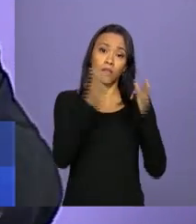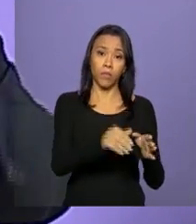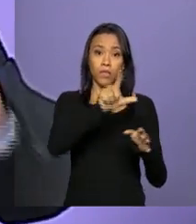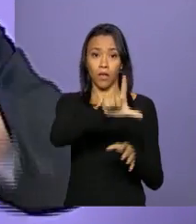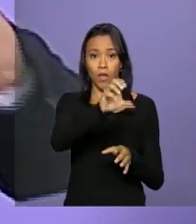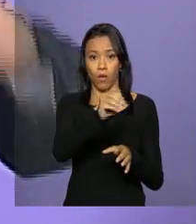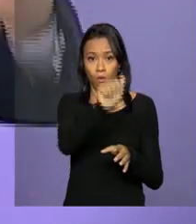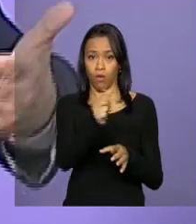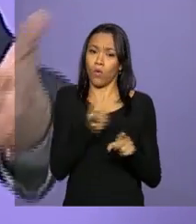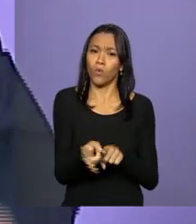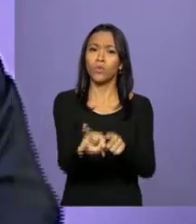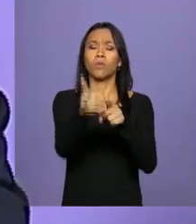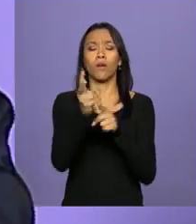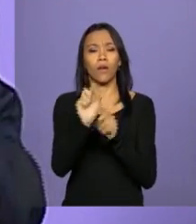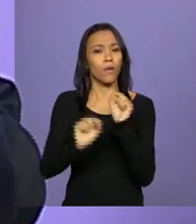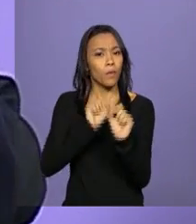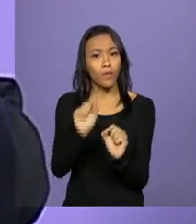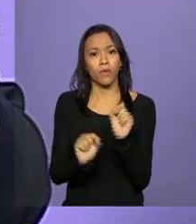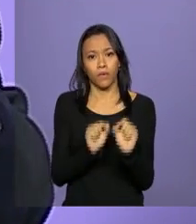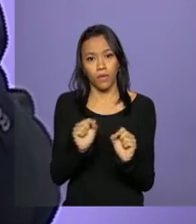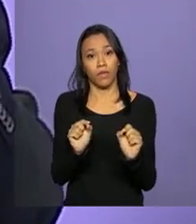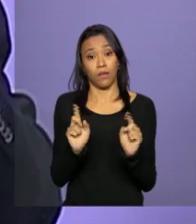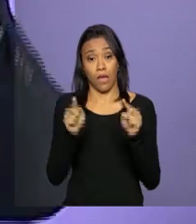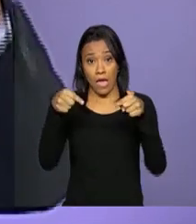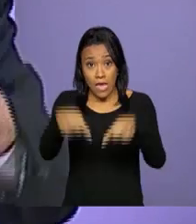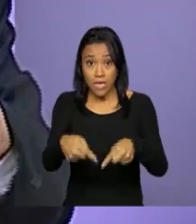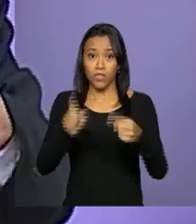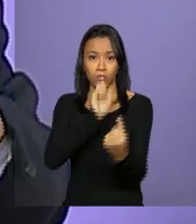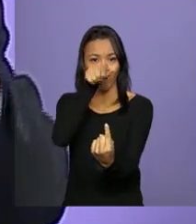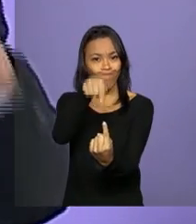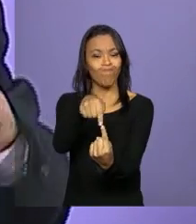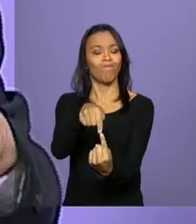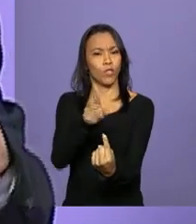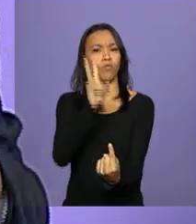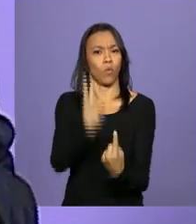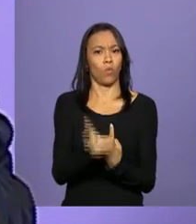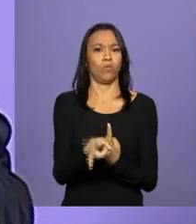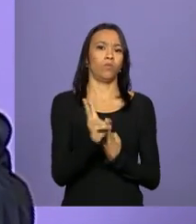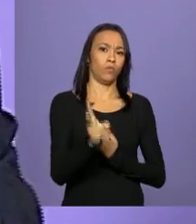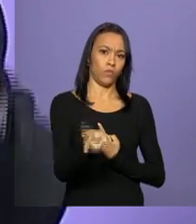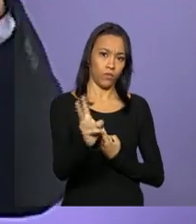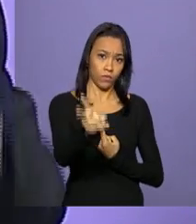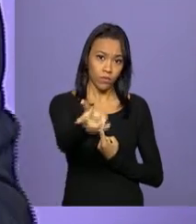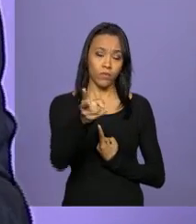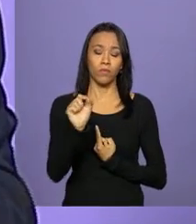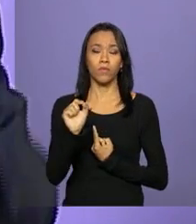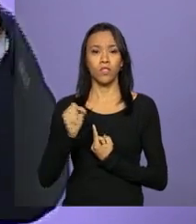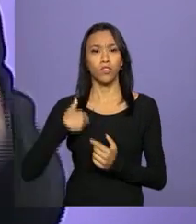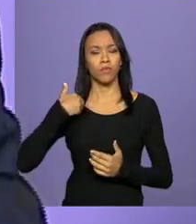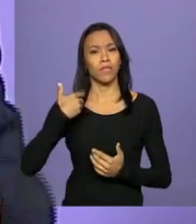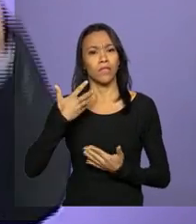trabalho dar continuidade portanto a este objetivo permanente de construirmos